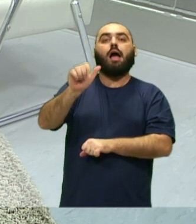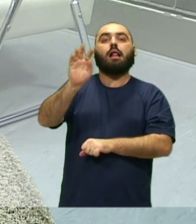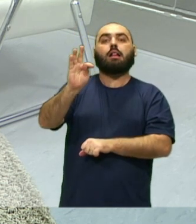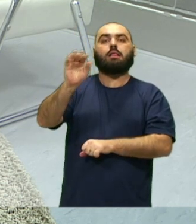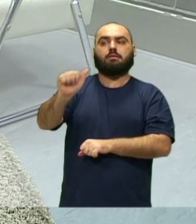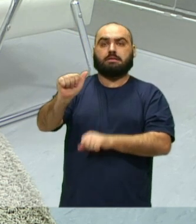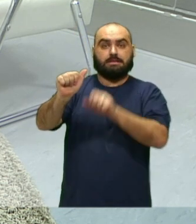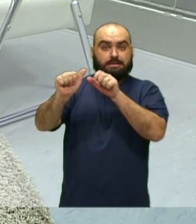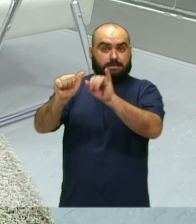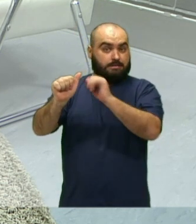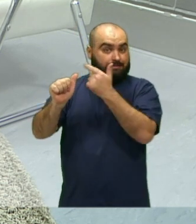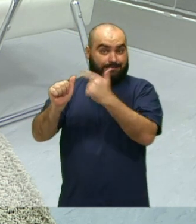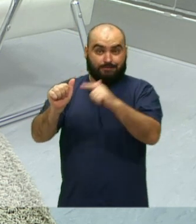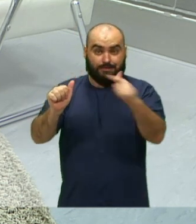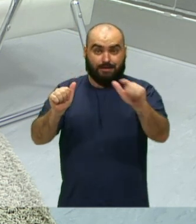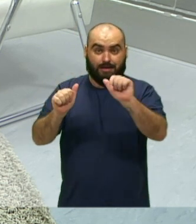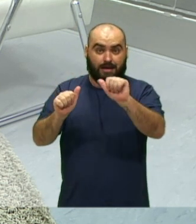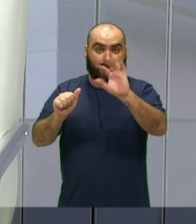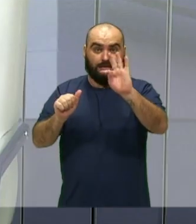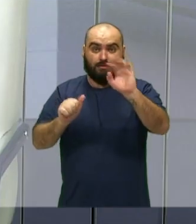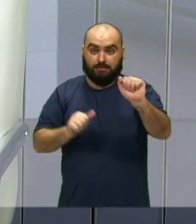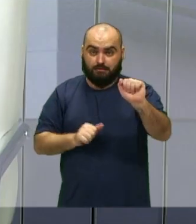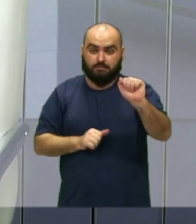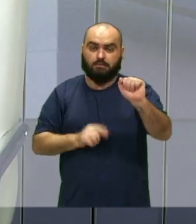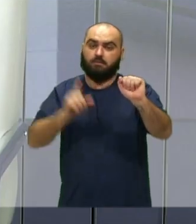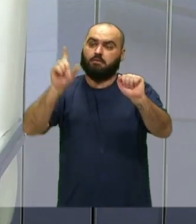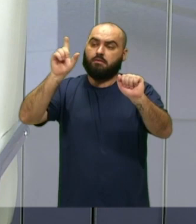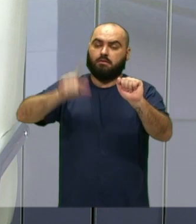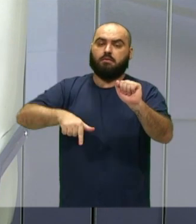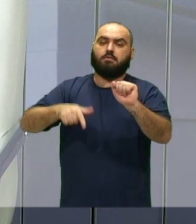desses encontros, são as gravações que tu